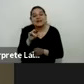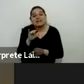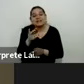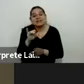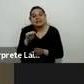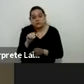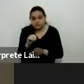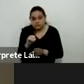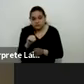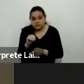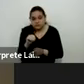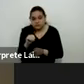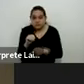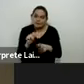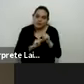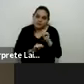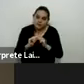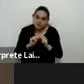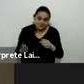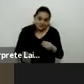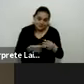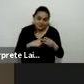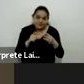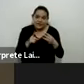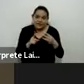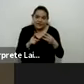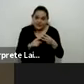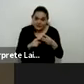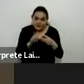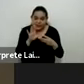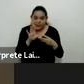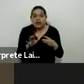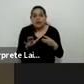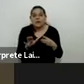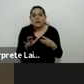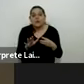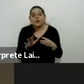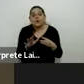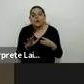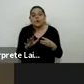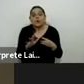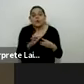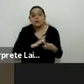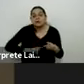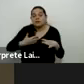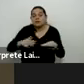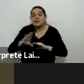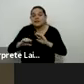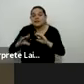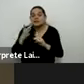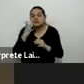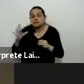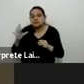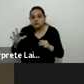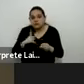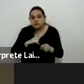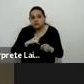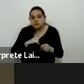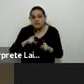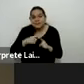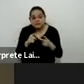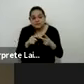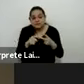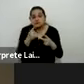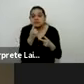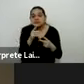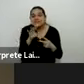aspecto. Segundo, o governo não quer mexer na conta única do Tesouro, que tem mais de R$ 1 trilhão. Não quer mexer